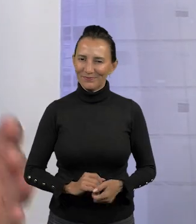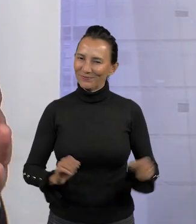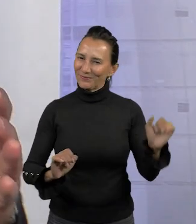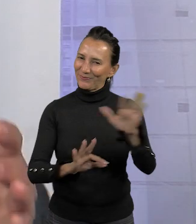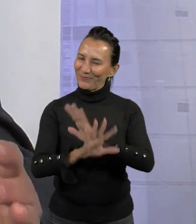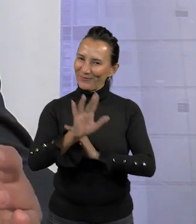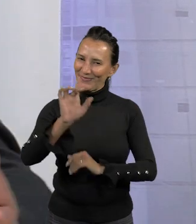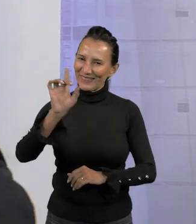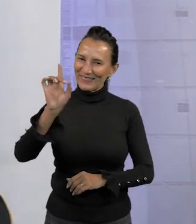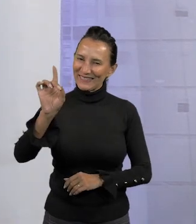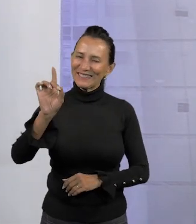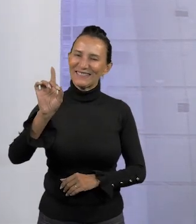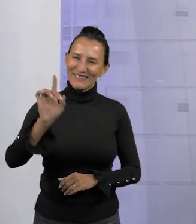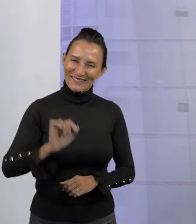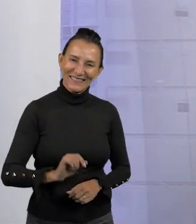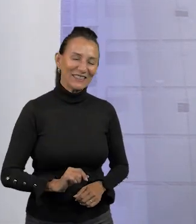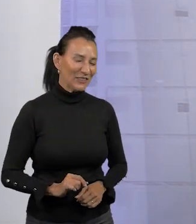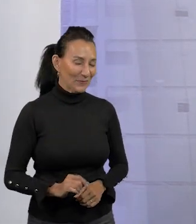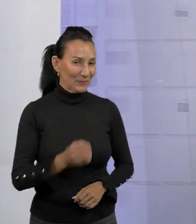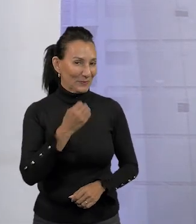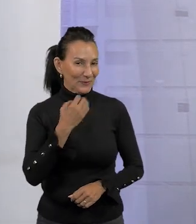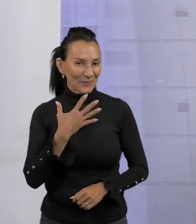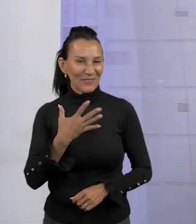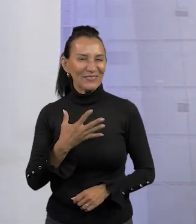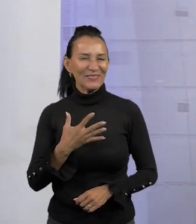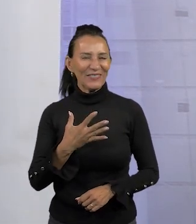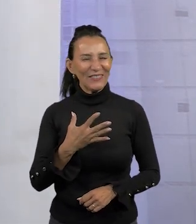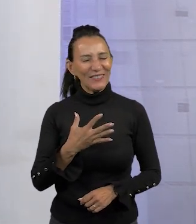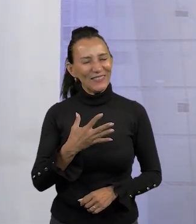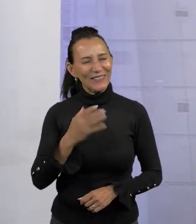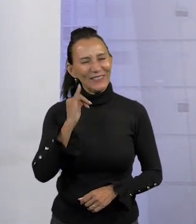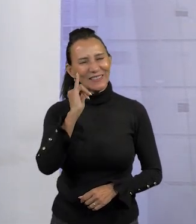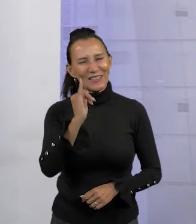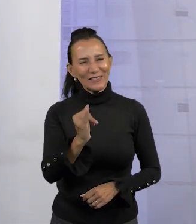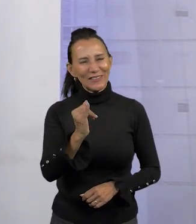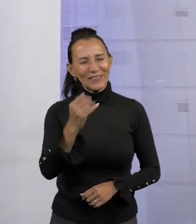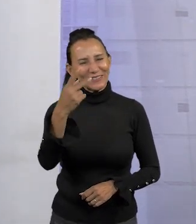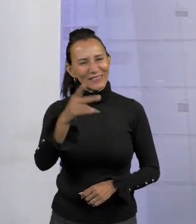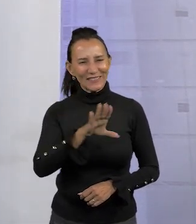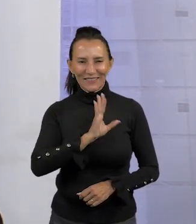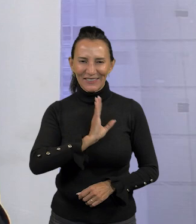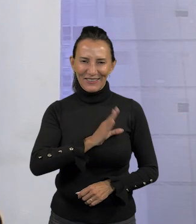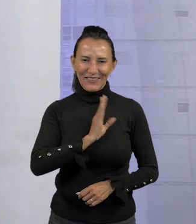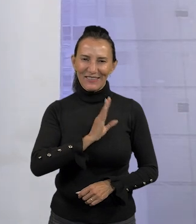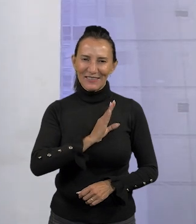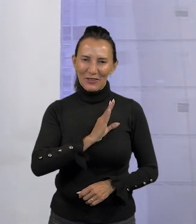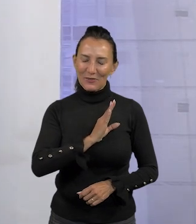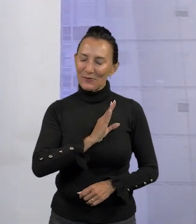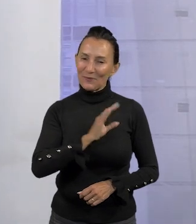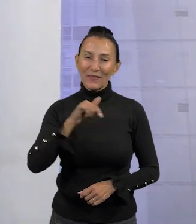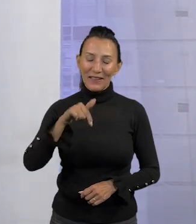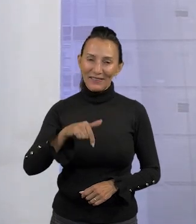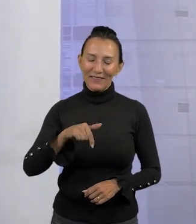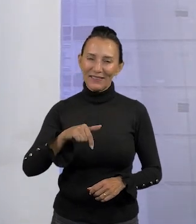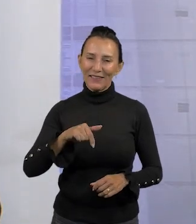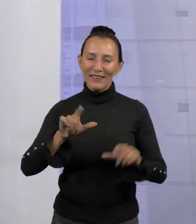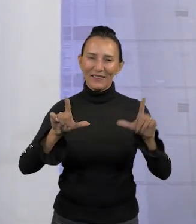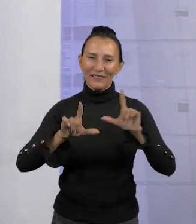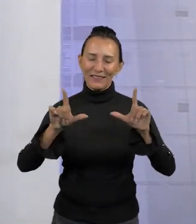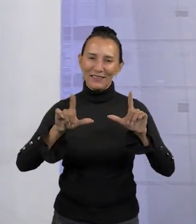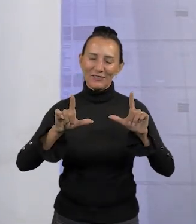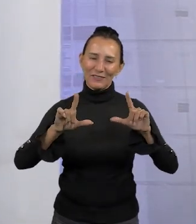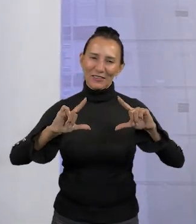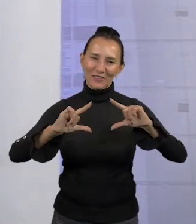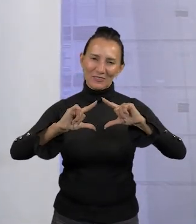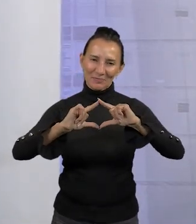glória a Deus glória a Deus muito bom está falando ao seu coração aqui pela Rede Minas o